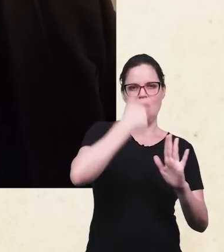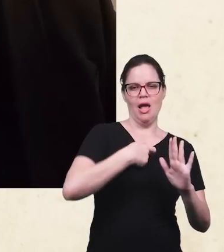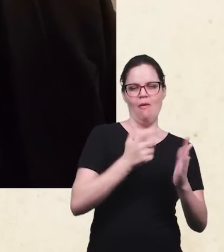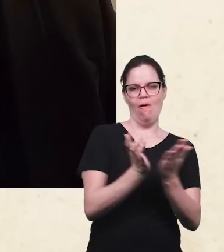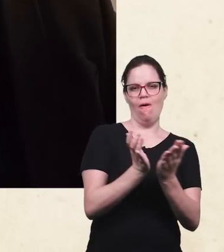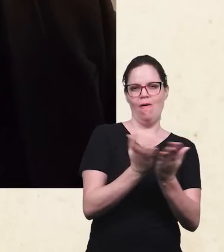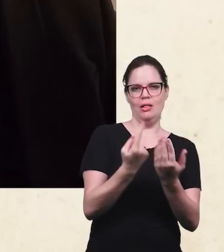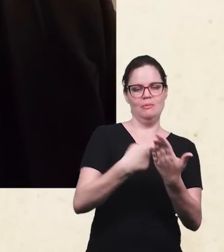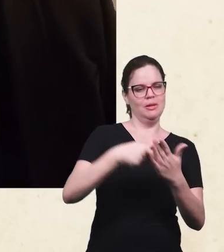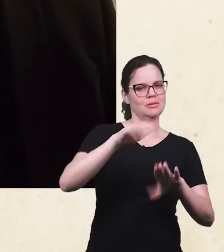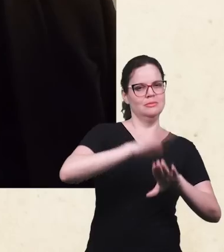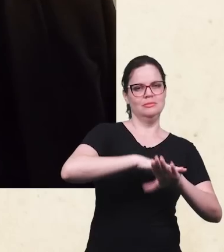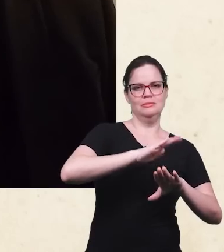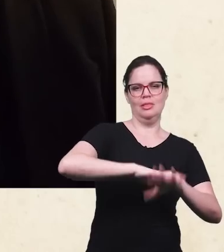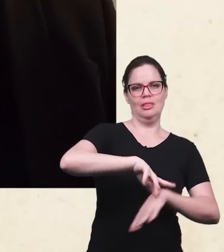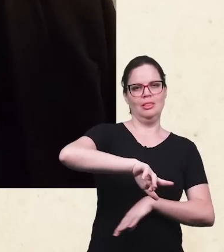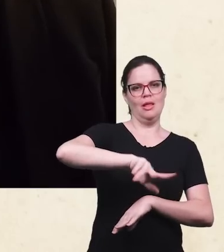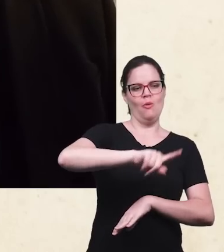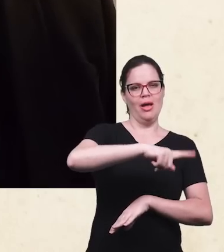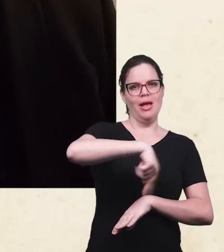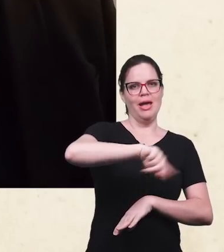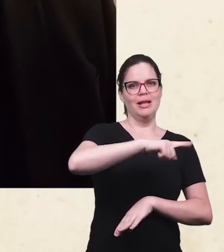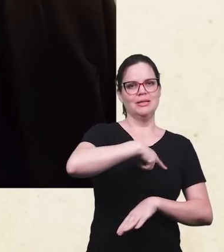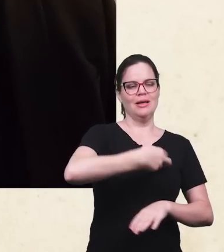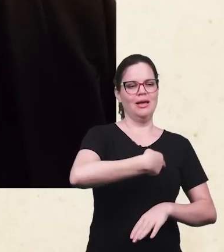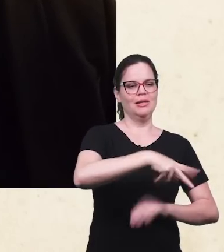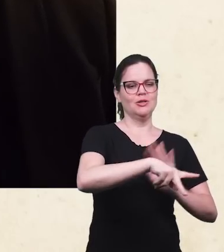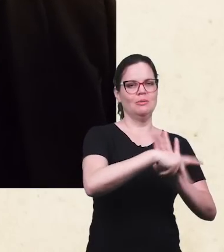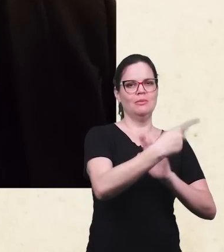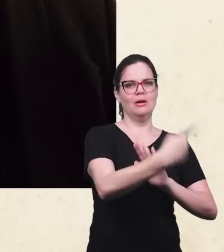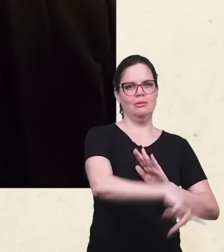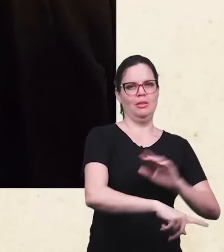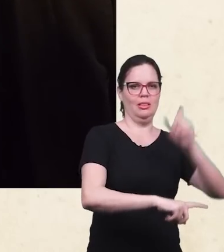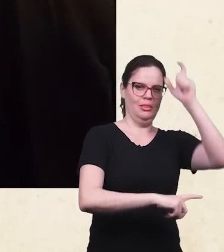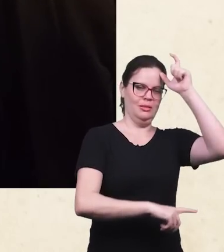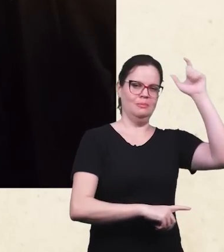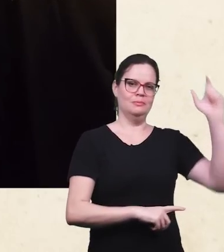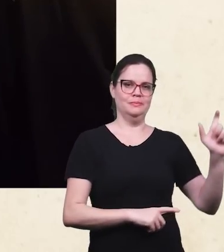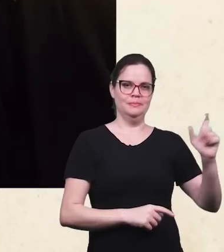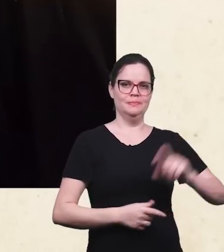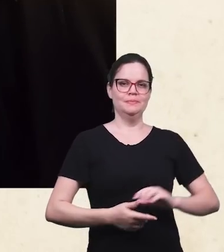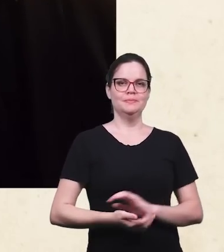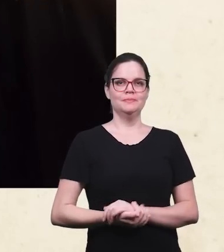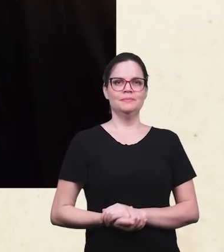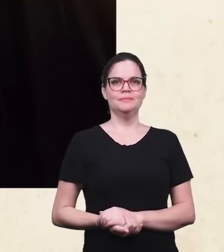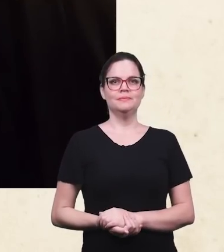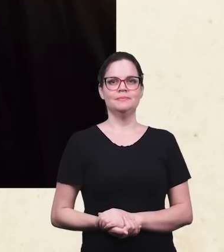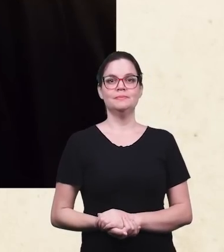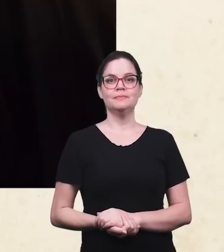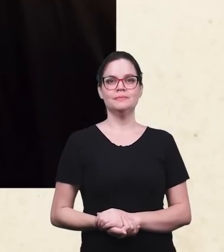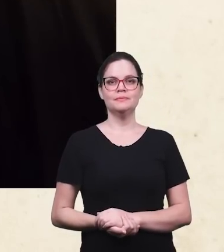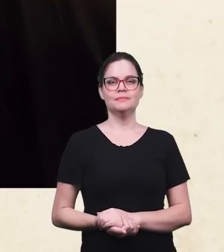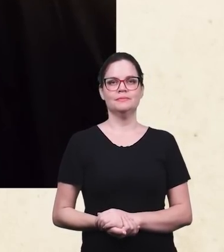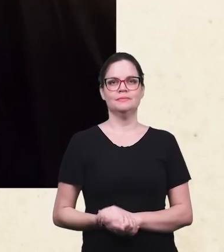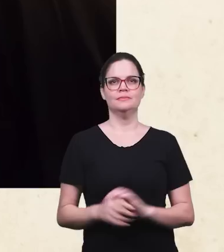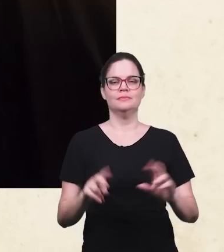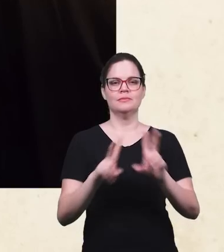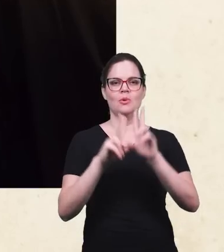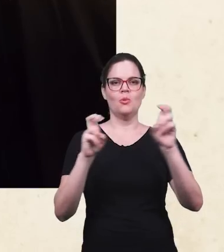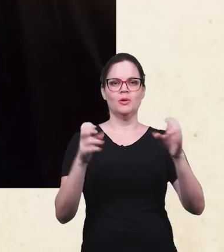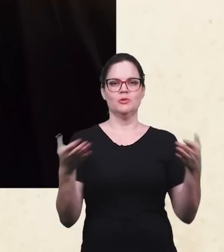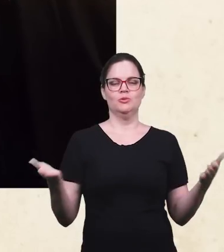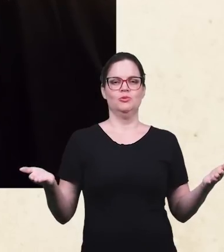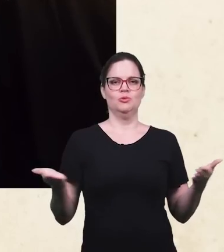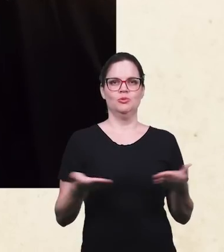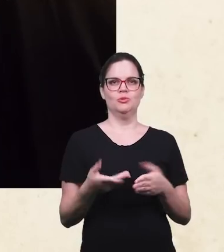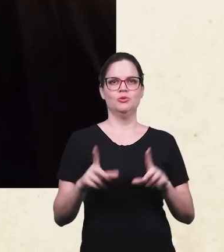e não são, mas são a sinagoga de Satanás. E como o